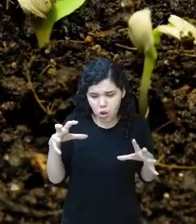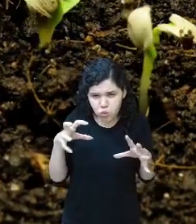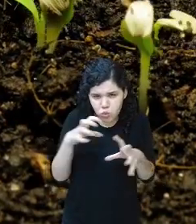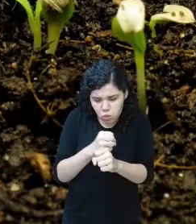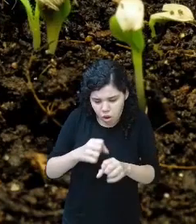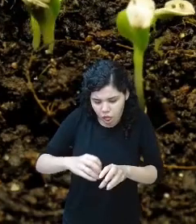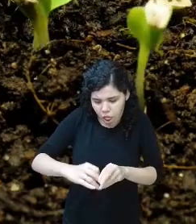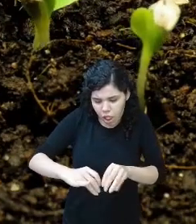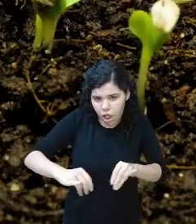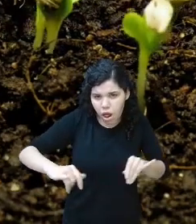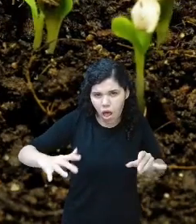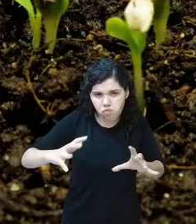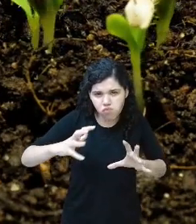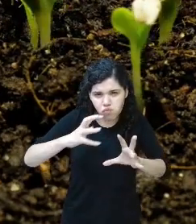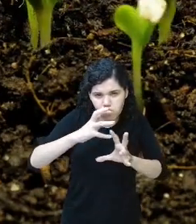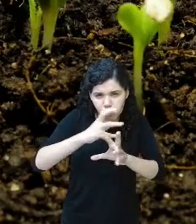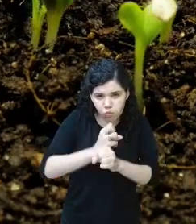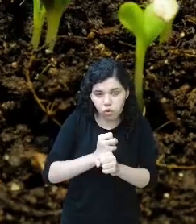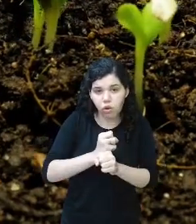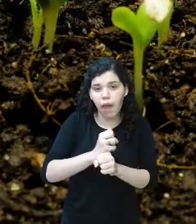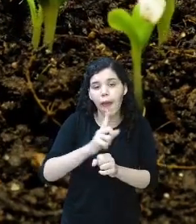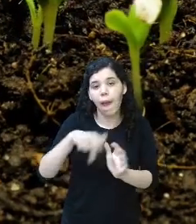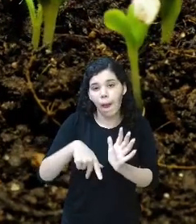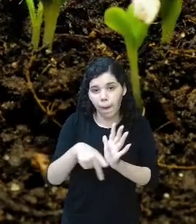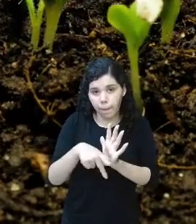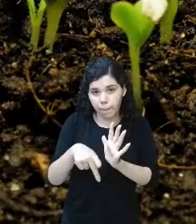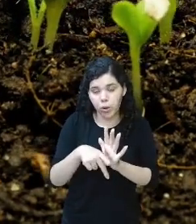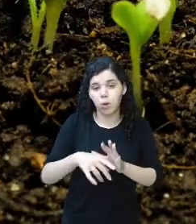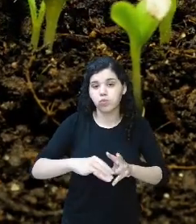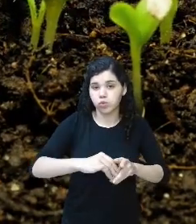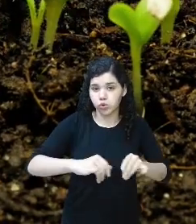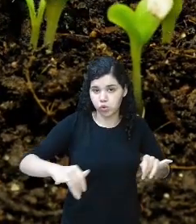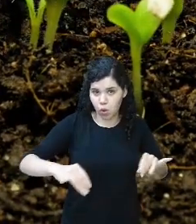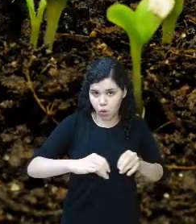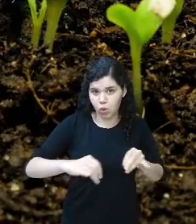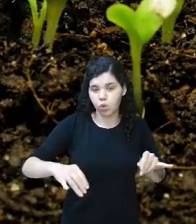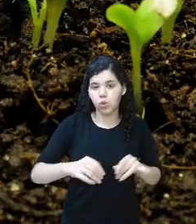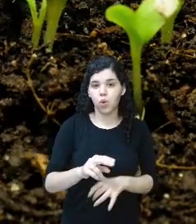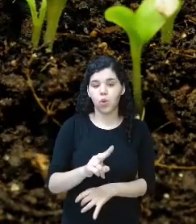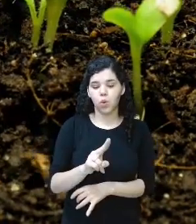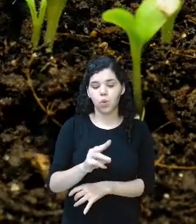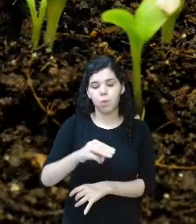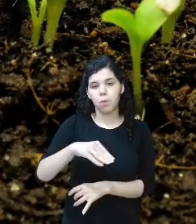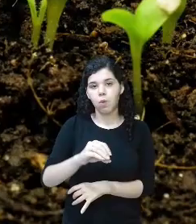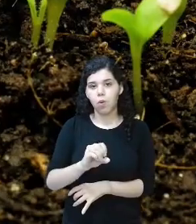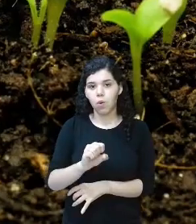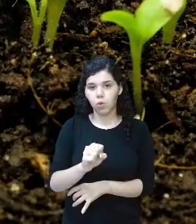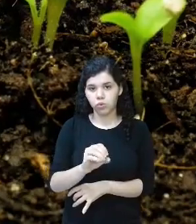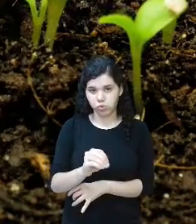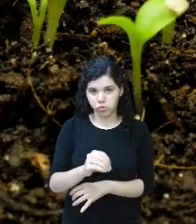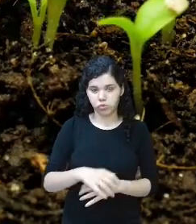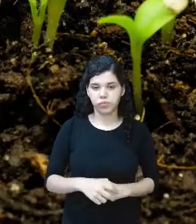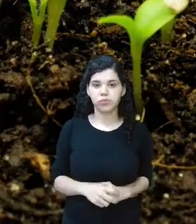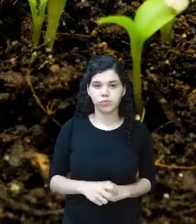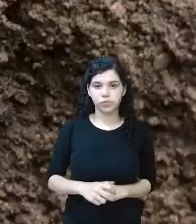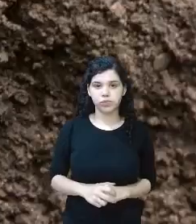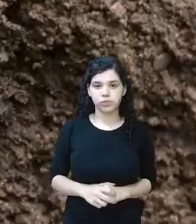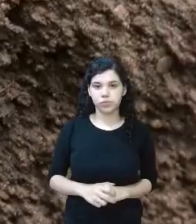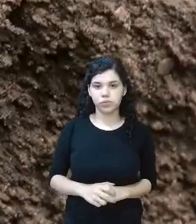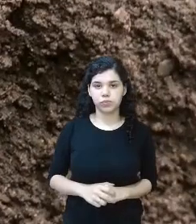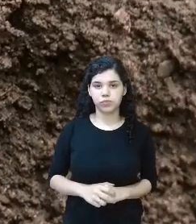escuro? Isso é um exemplo de matéria de solo humoso, de solo orgânico,